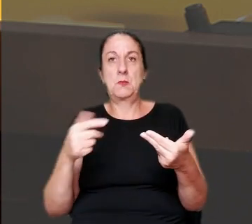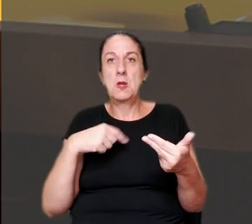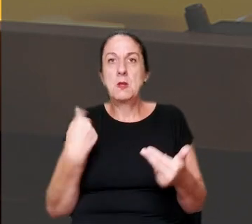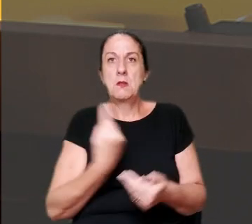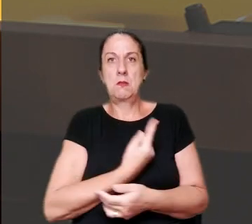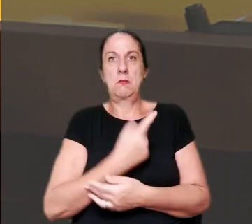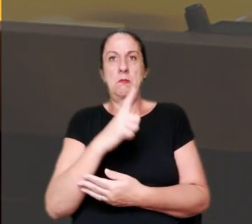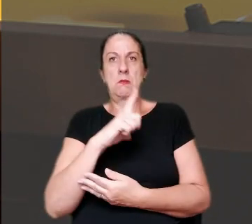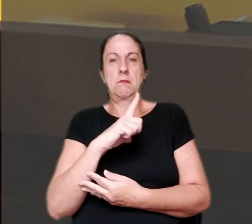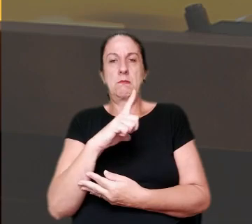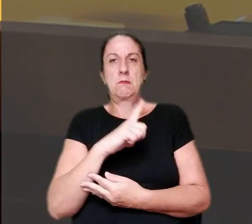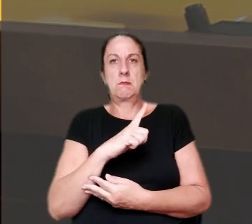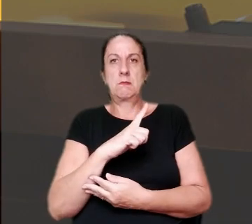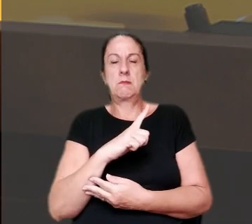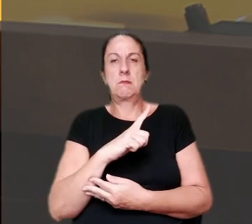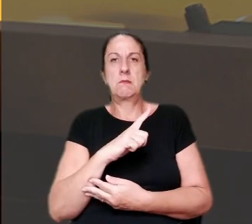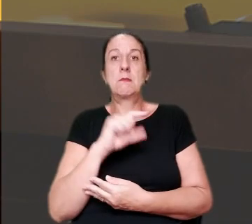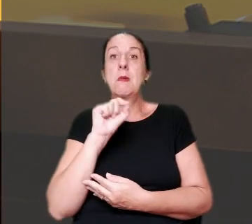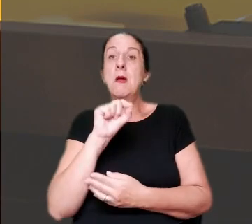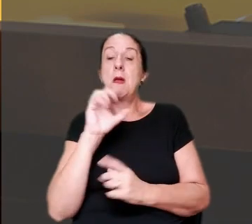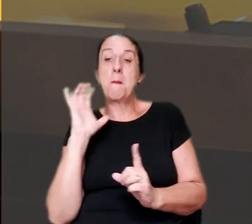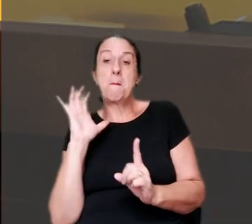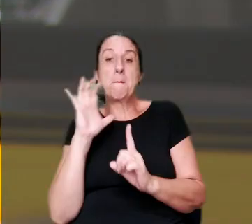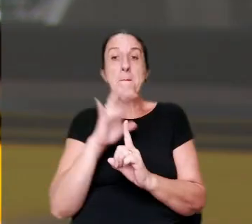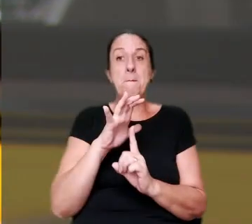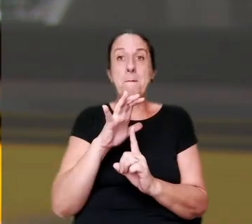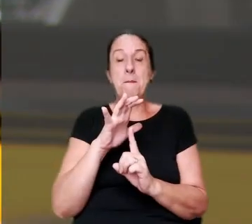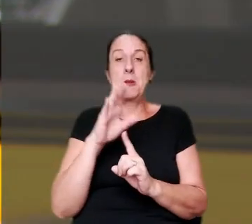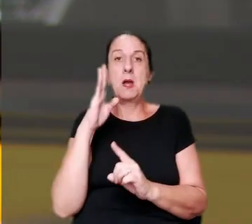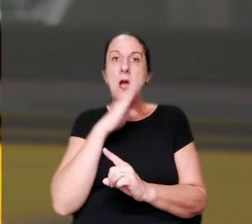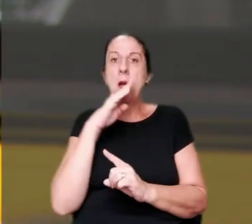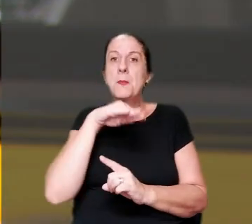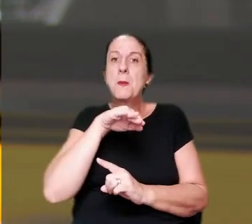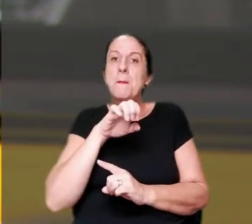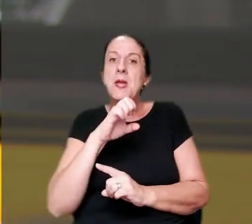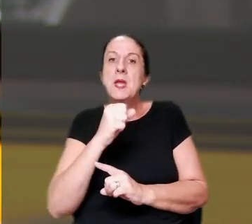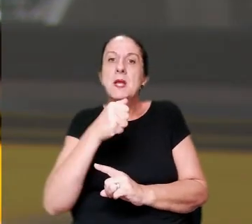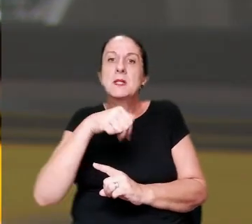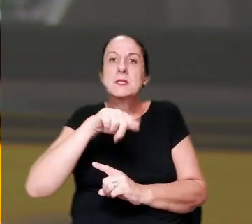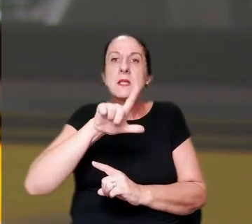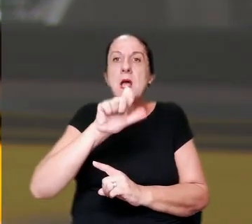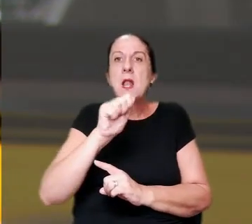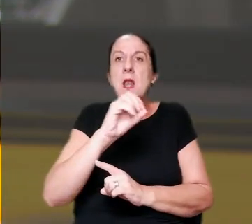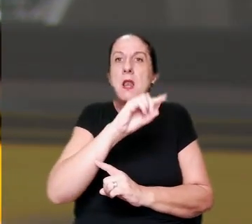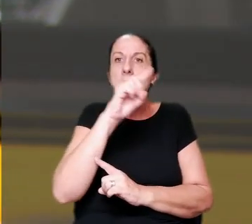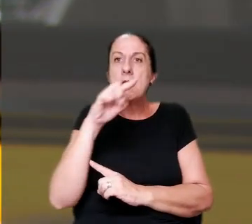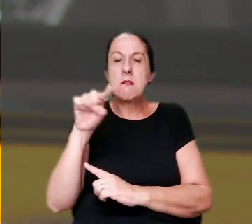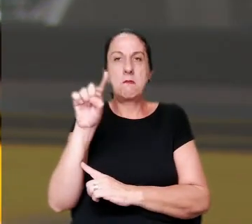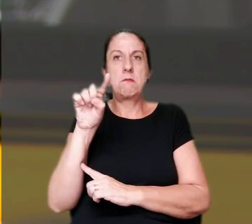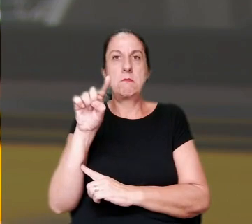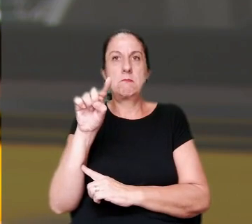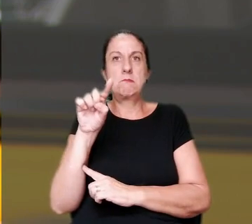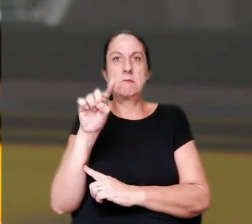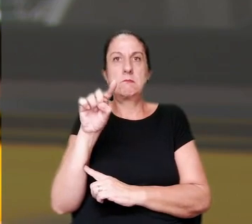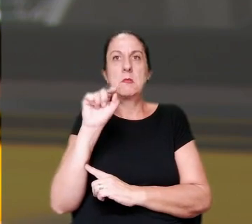de companhias, de unidade e tal. E nós tivemos aquele impacto logo do mensalão,